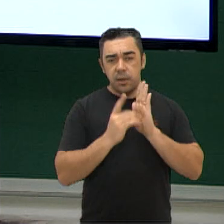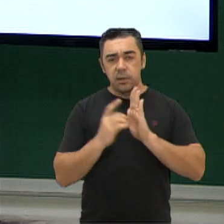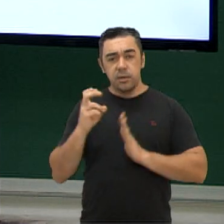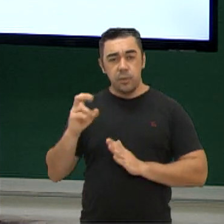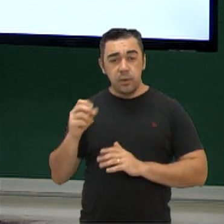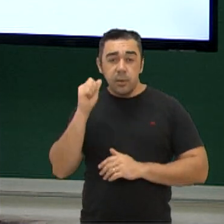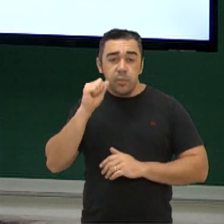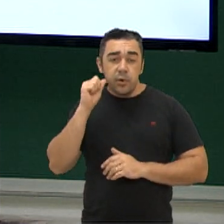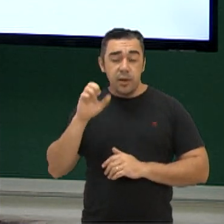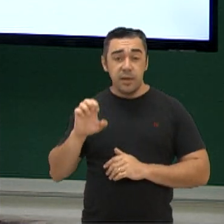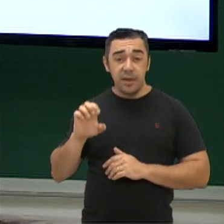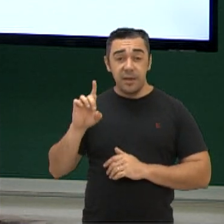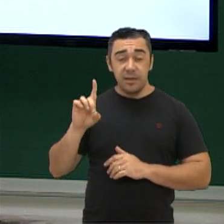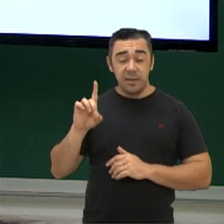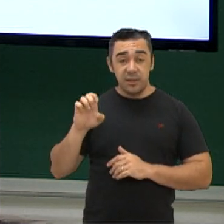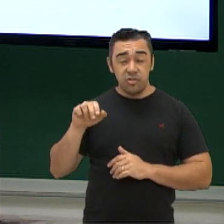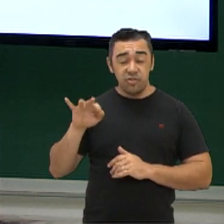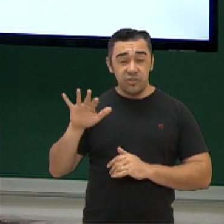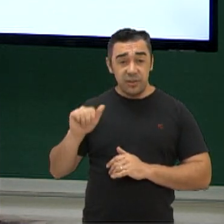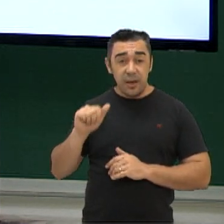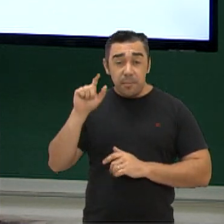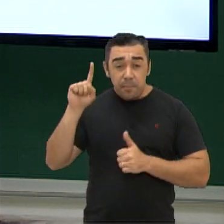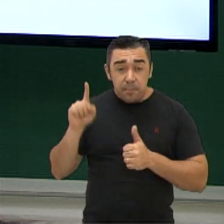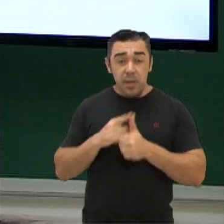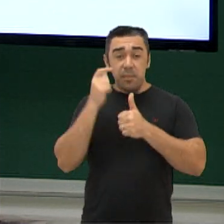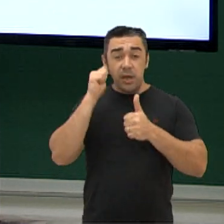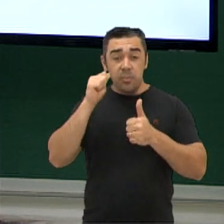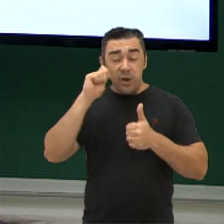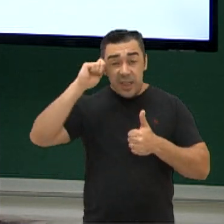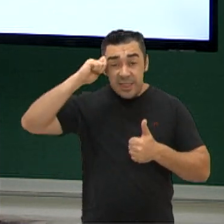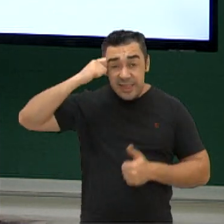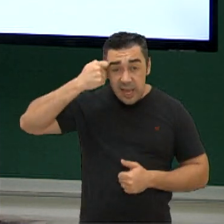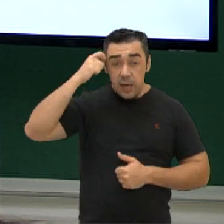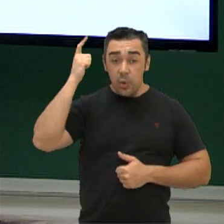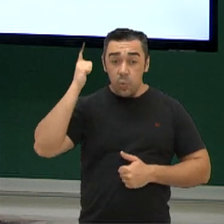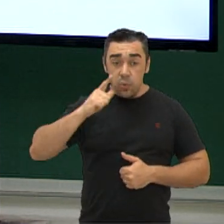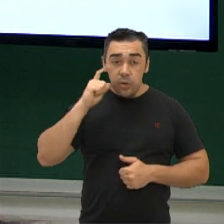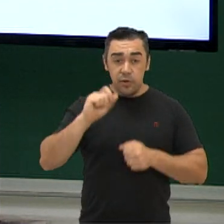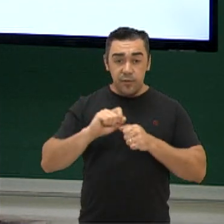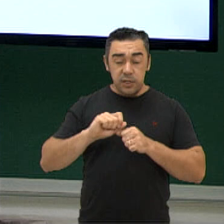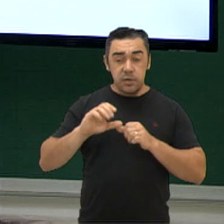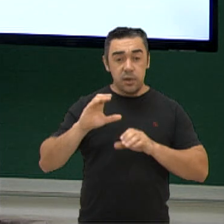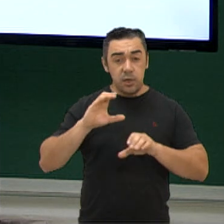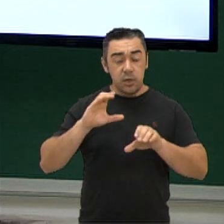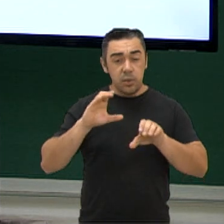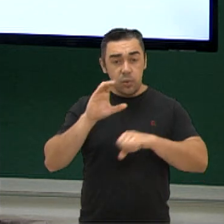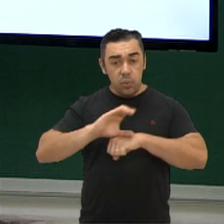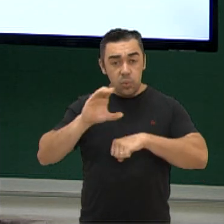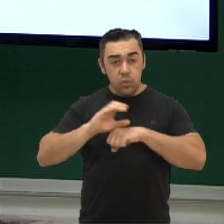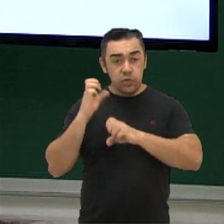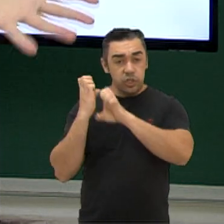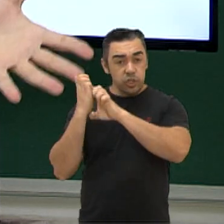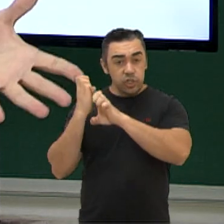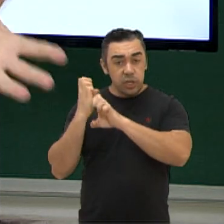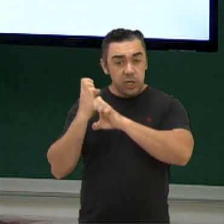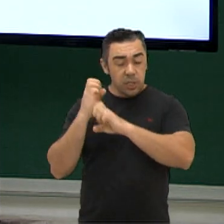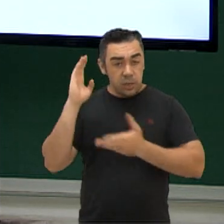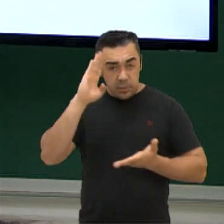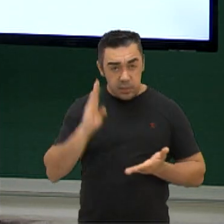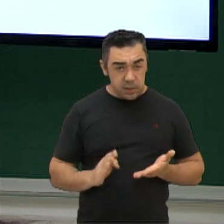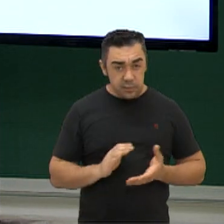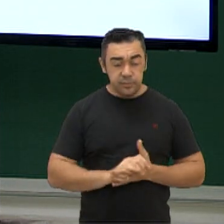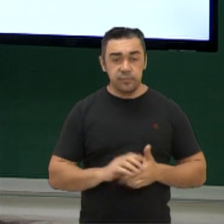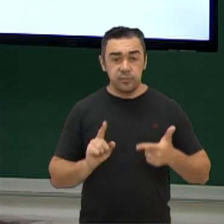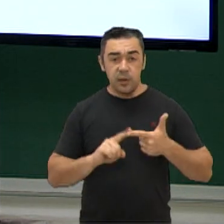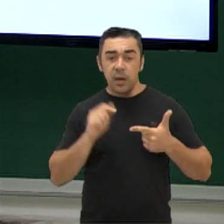Enedina Marques se tornou a primeira mulher negra a concluir um curso de engenharia civil no Brasil, que a Maria Carolina de Jesus